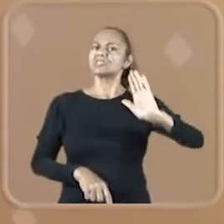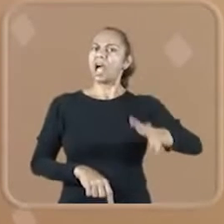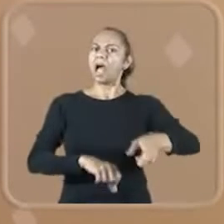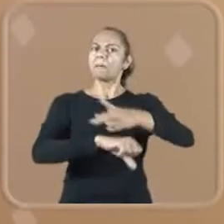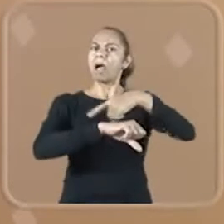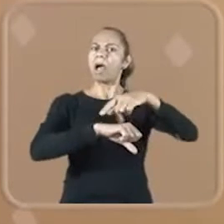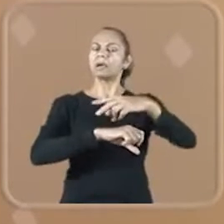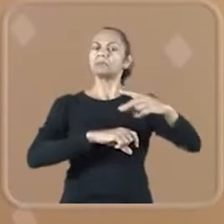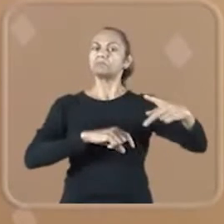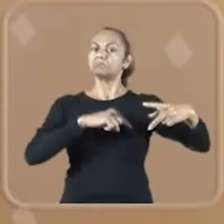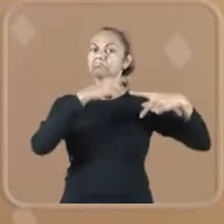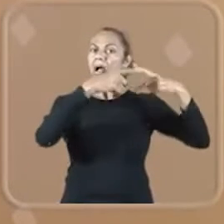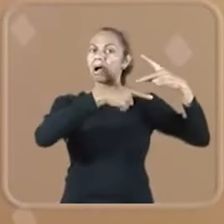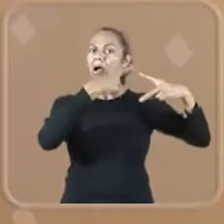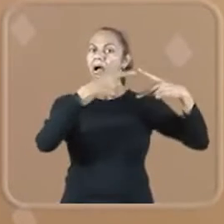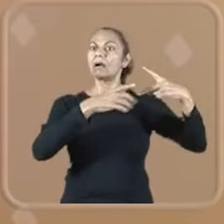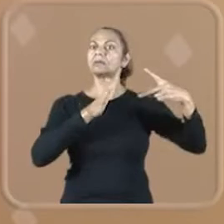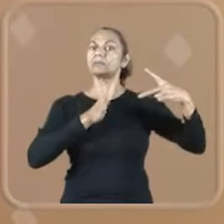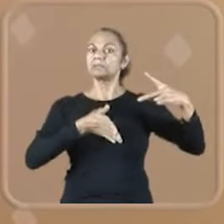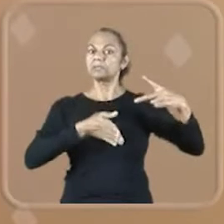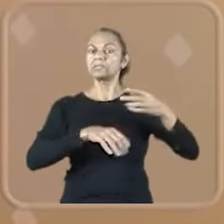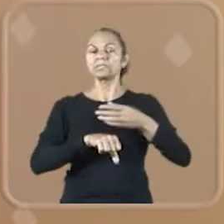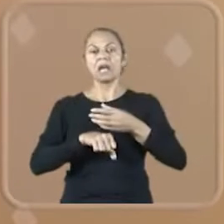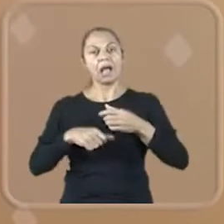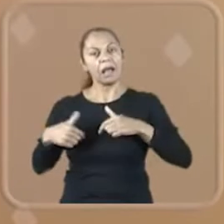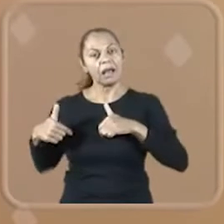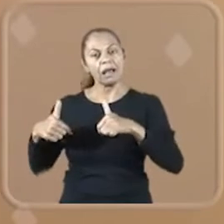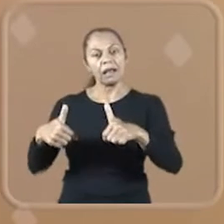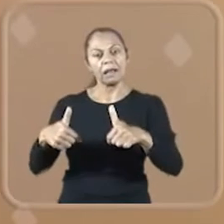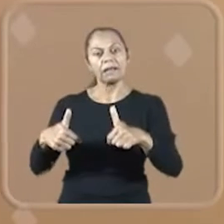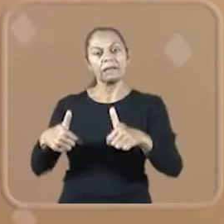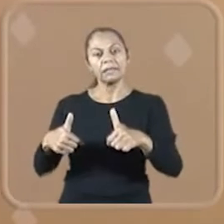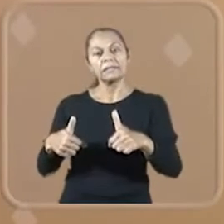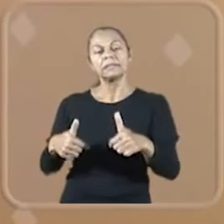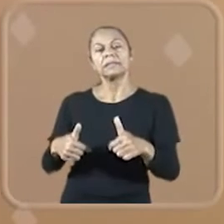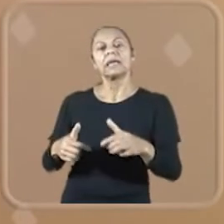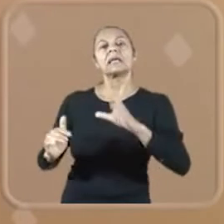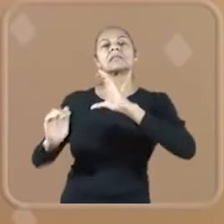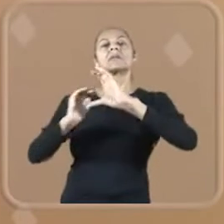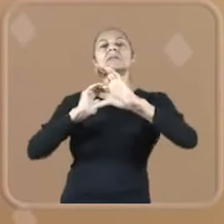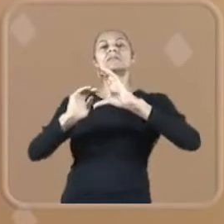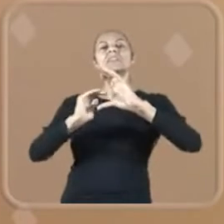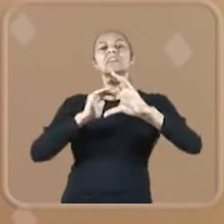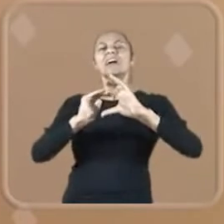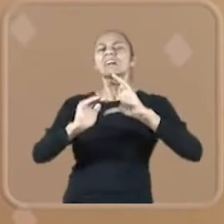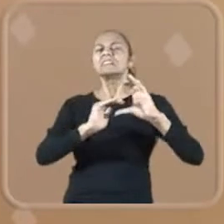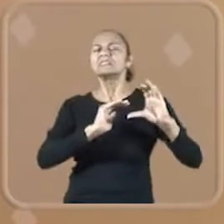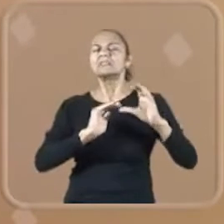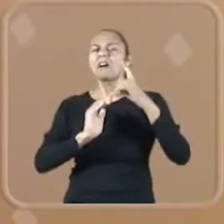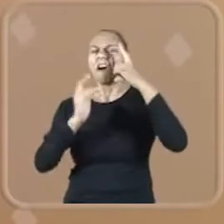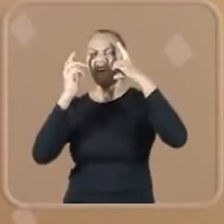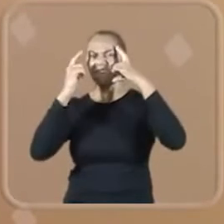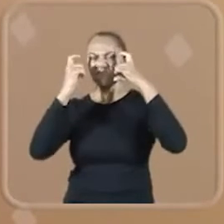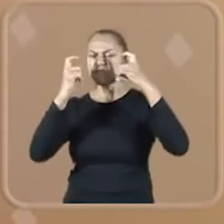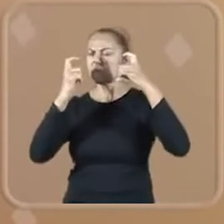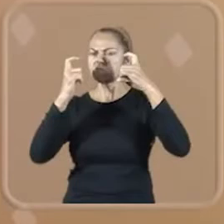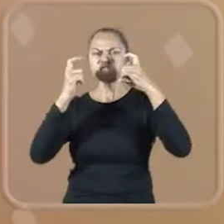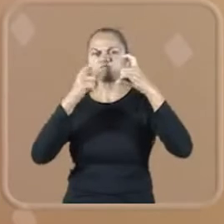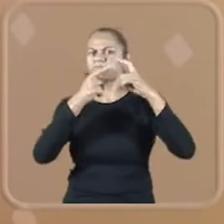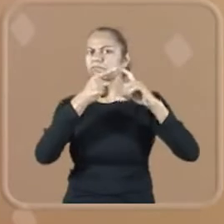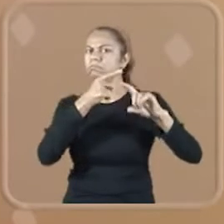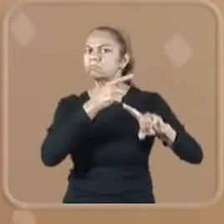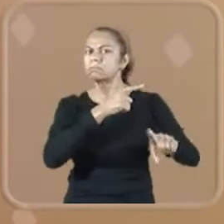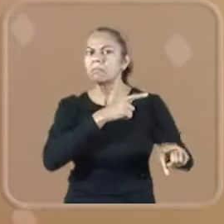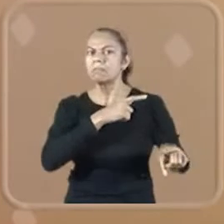por profissionais, mas a gente perceber que eles sempre dizem, tanto na comunicação não violenta quanto na justiça